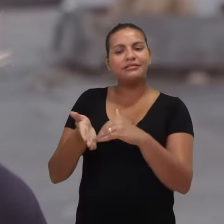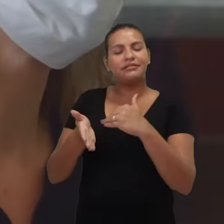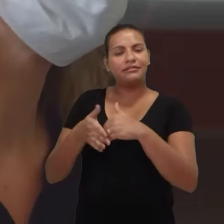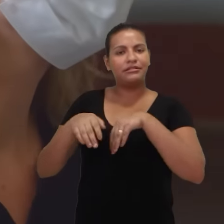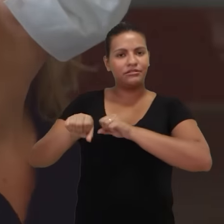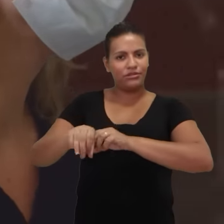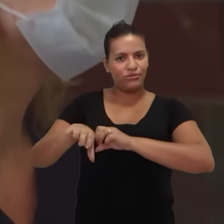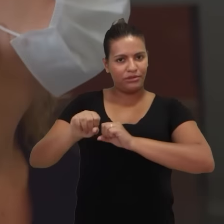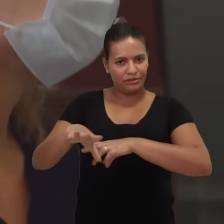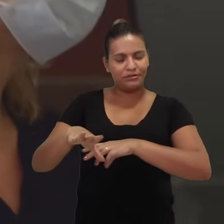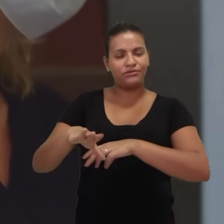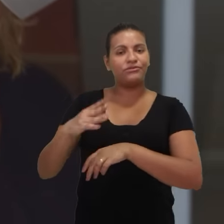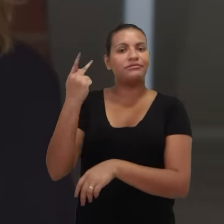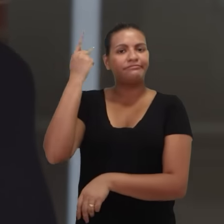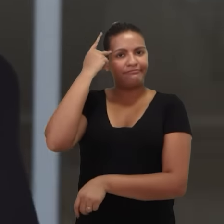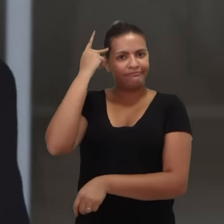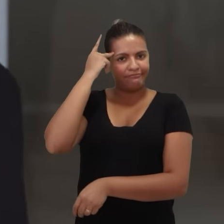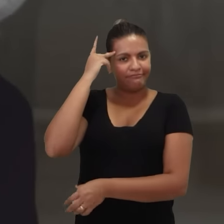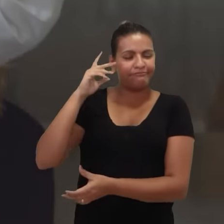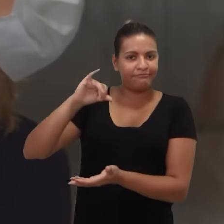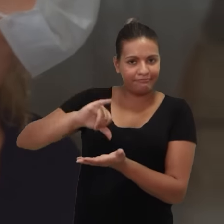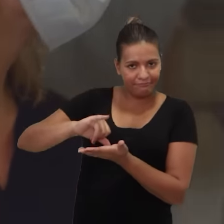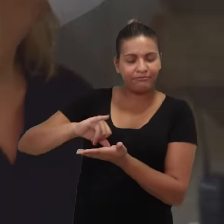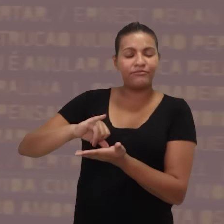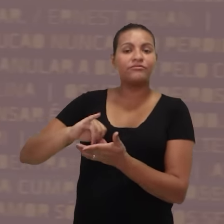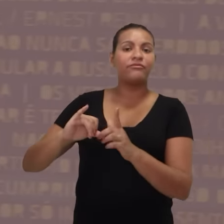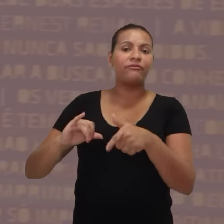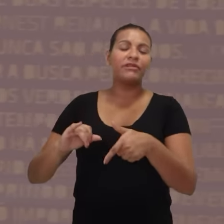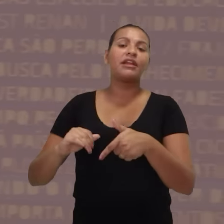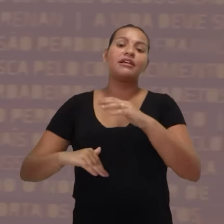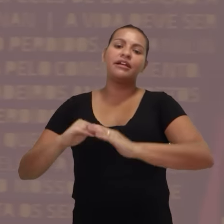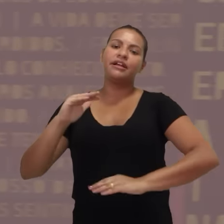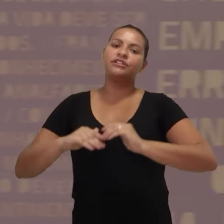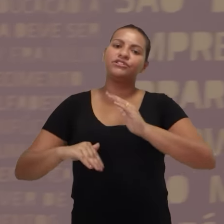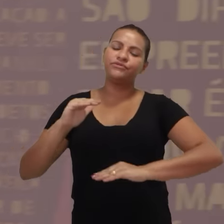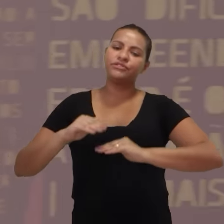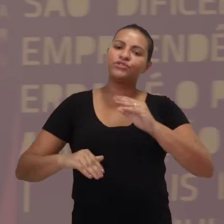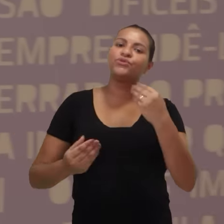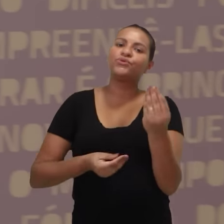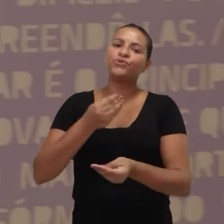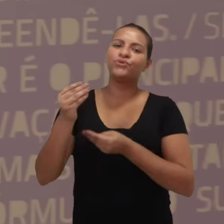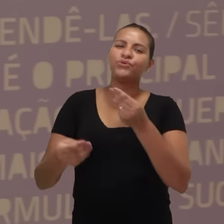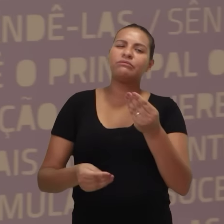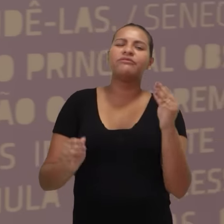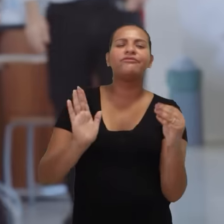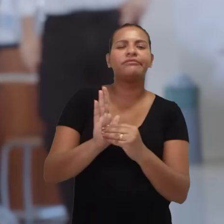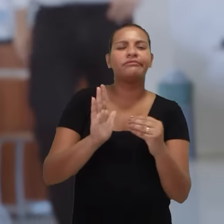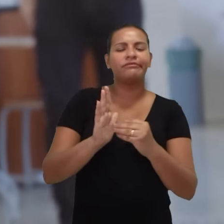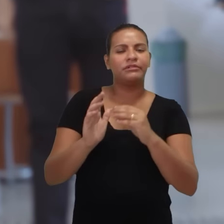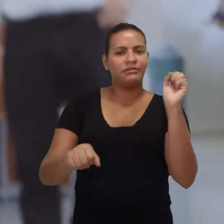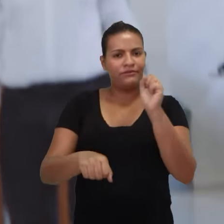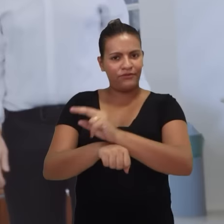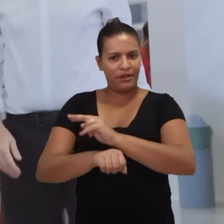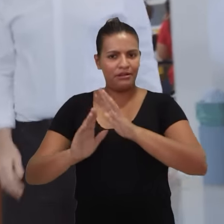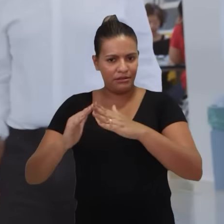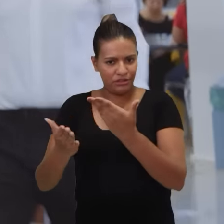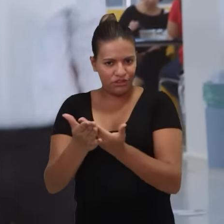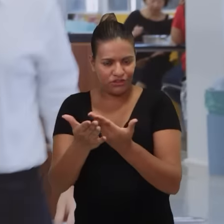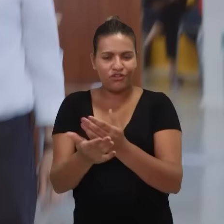capital paulista por duas vezes e esteve diretamente envolvido nas ações para enfrentar a defasagem de vagas.